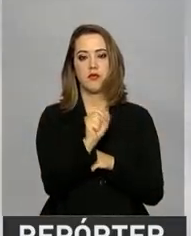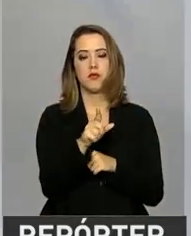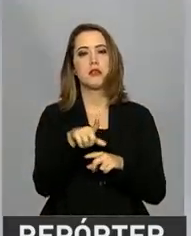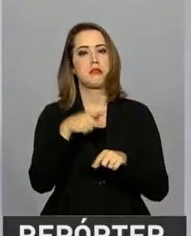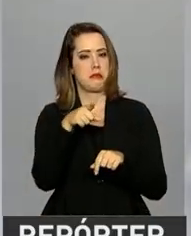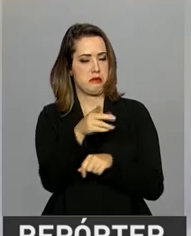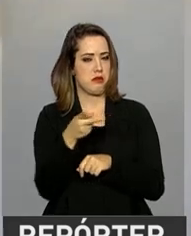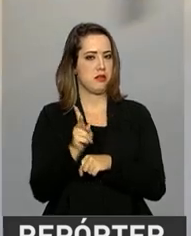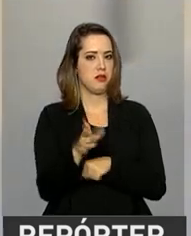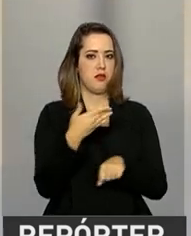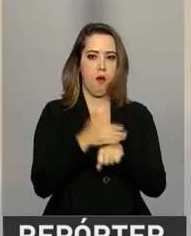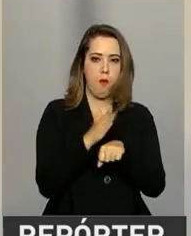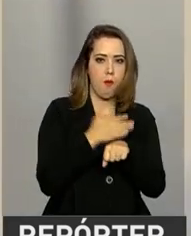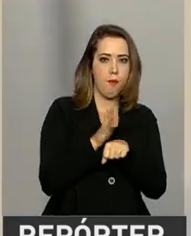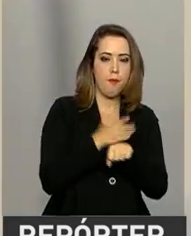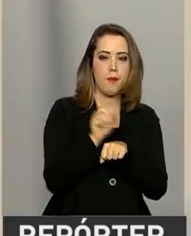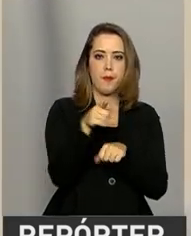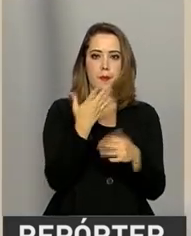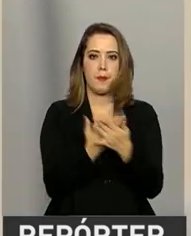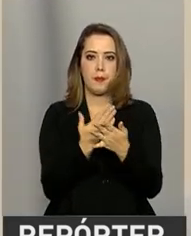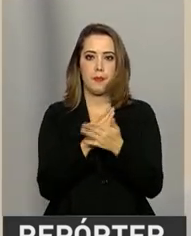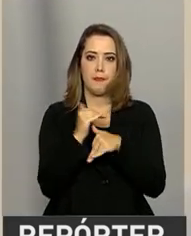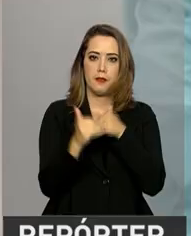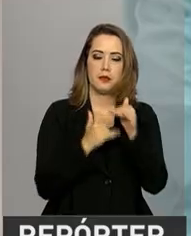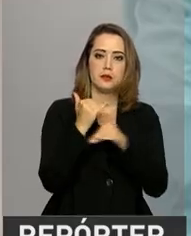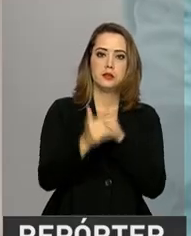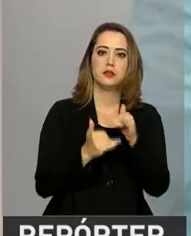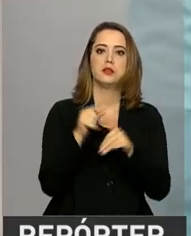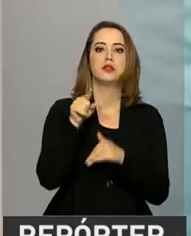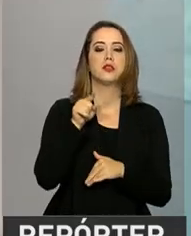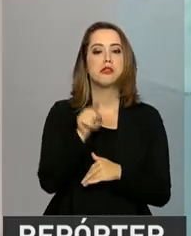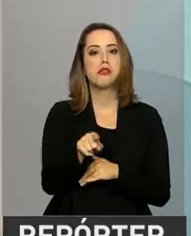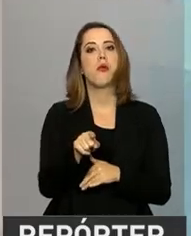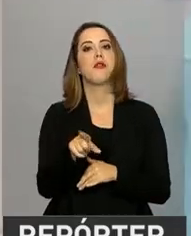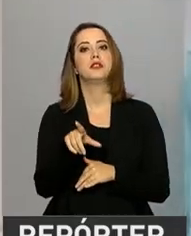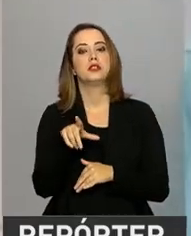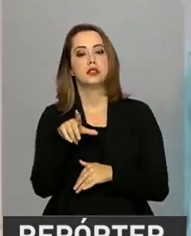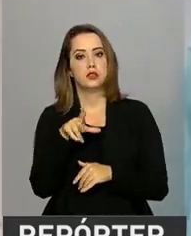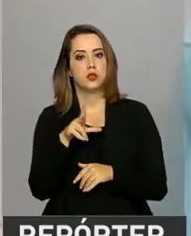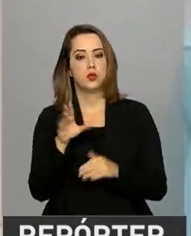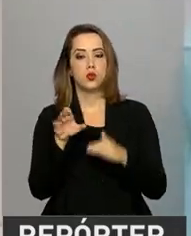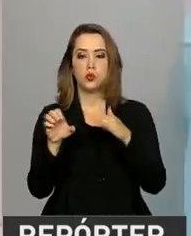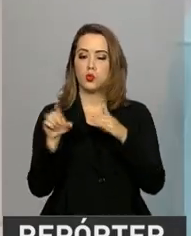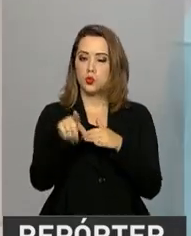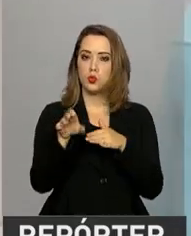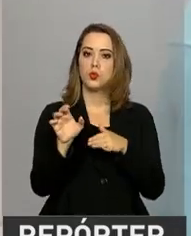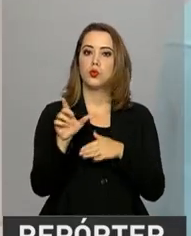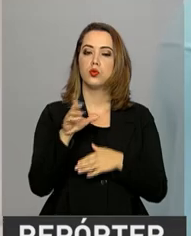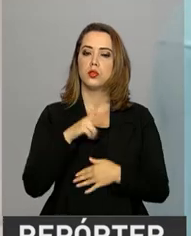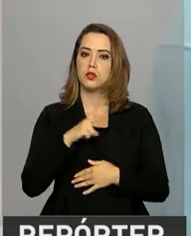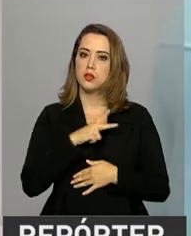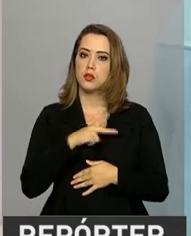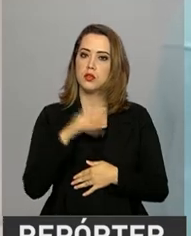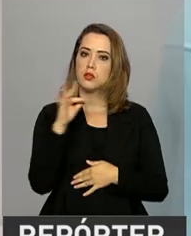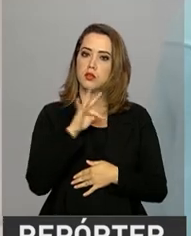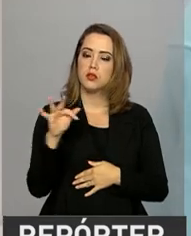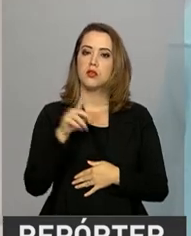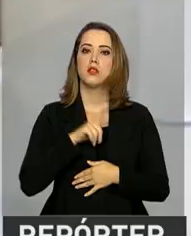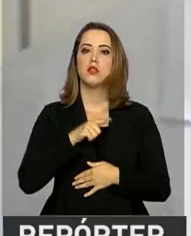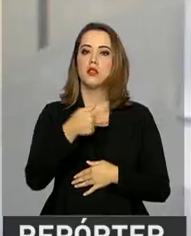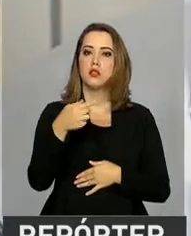melhorando as habilidades Stephanie estuda nesta universidade particular da capital com bolsa de